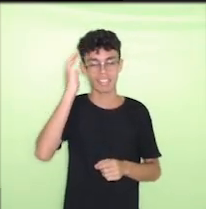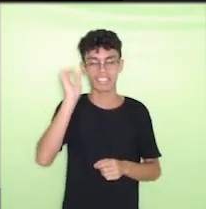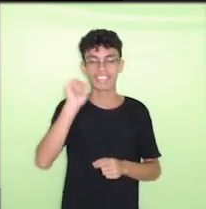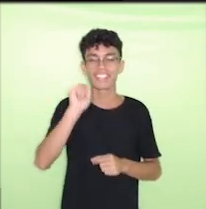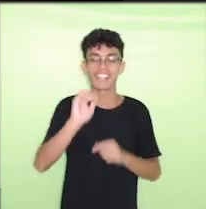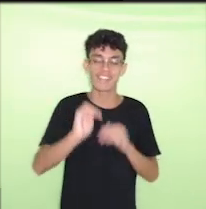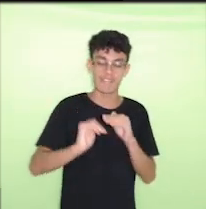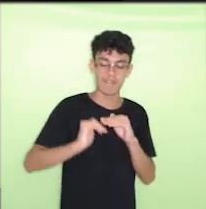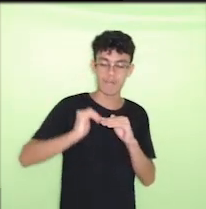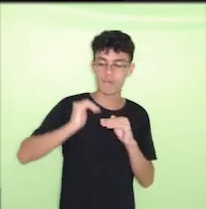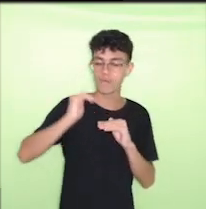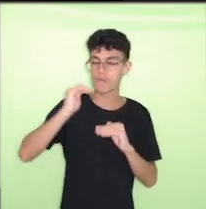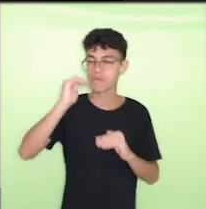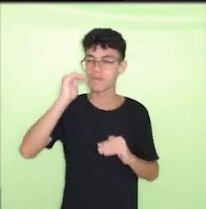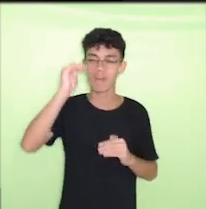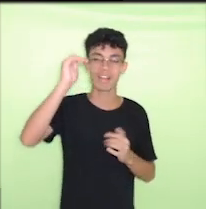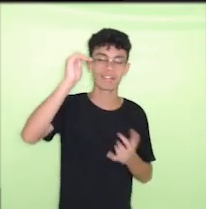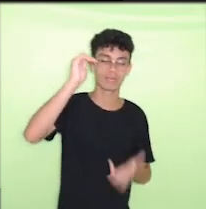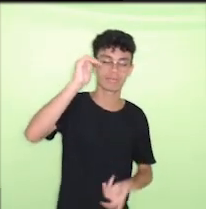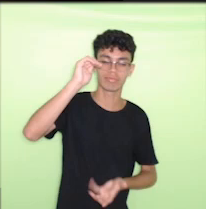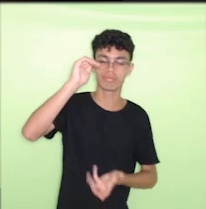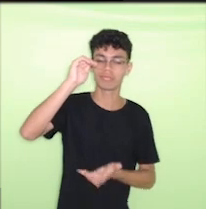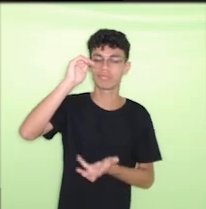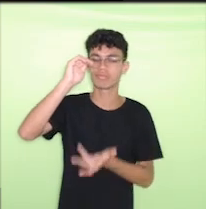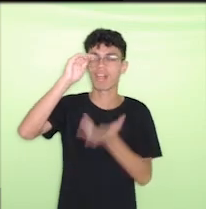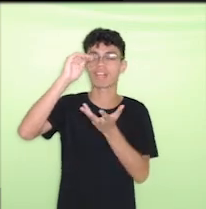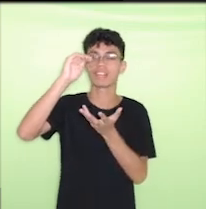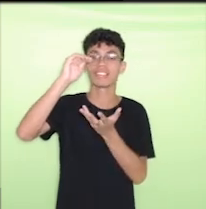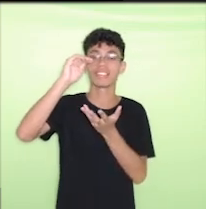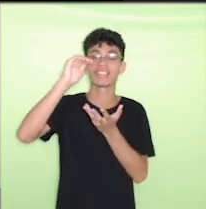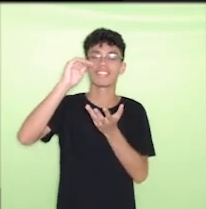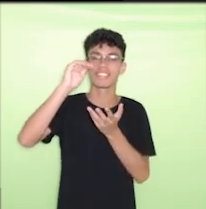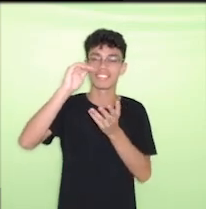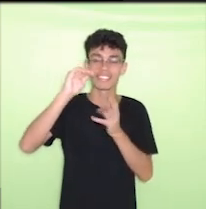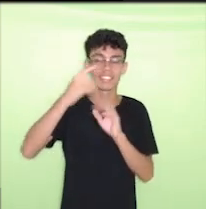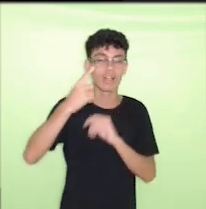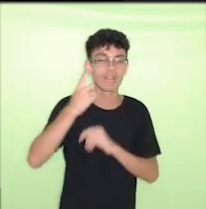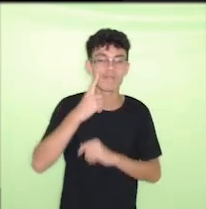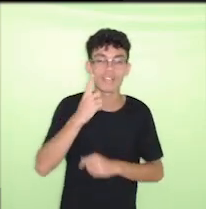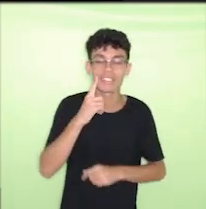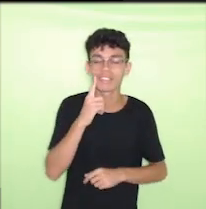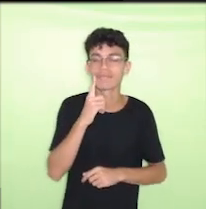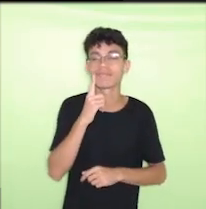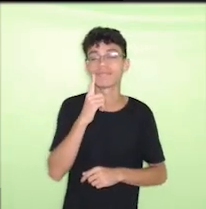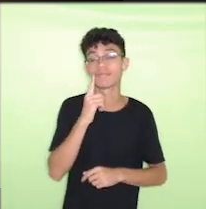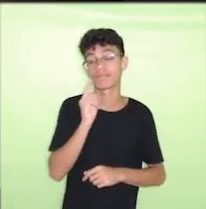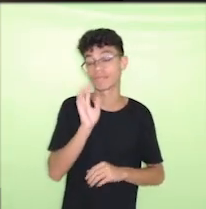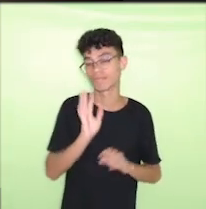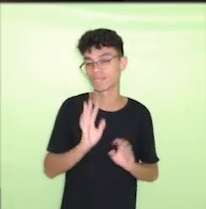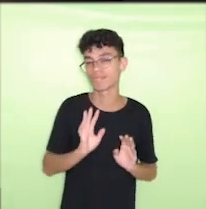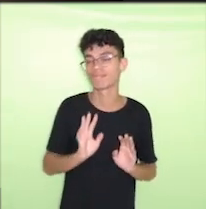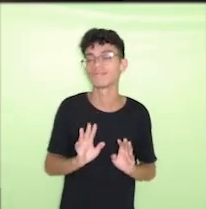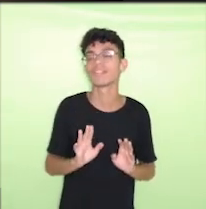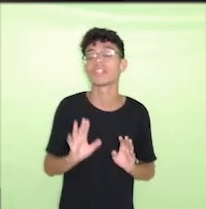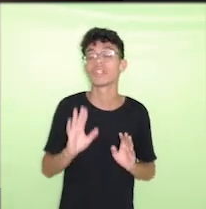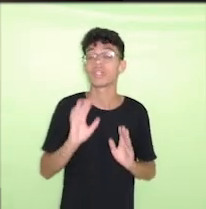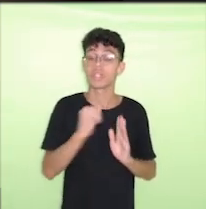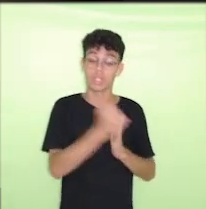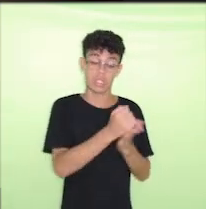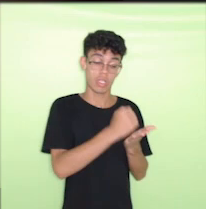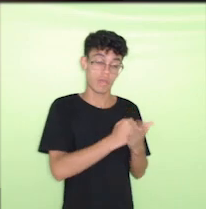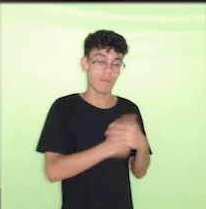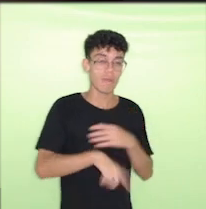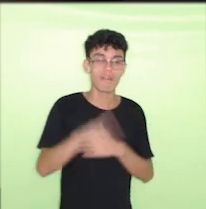muito alta, certas potencialidades ainda não captadas, quero dizer, ainda não